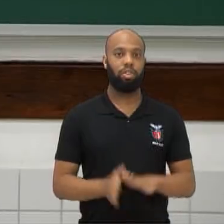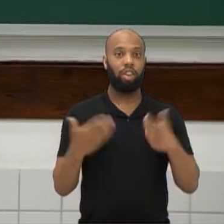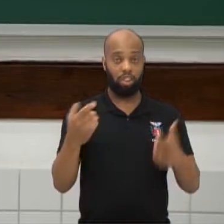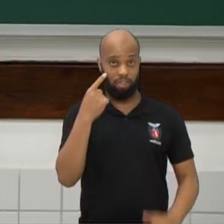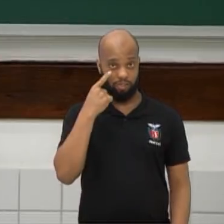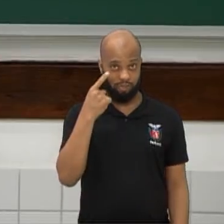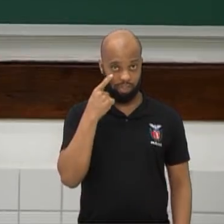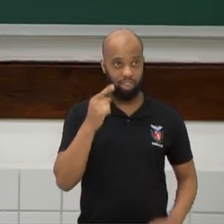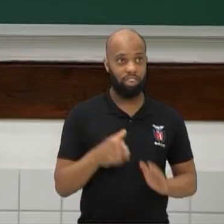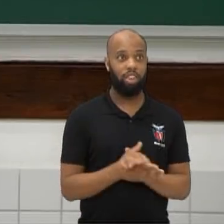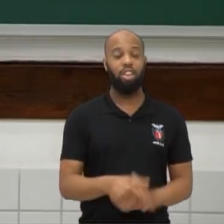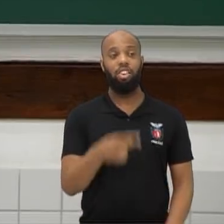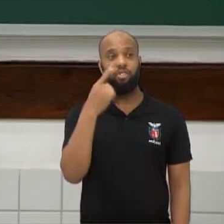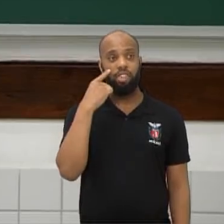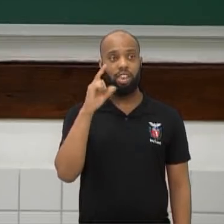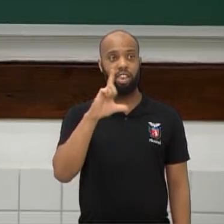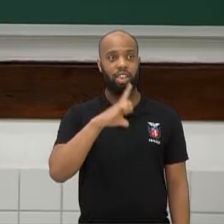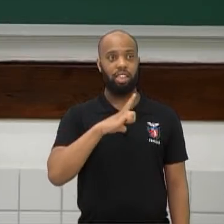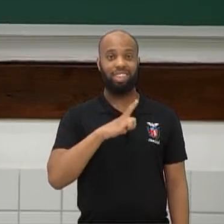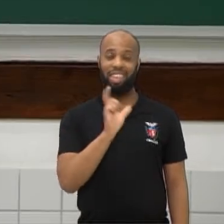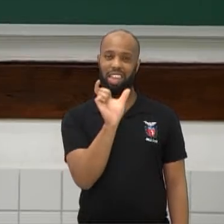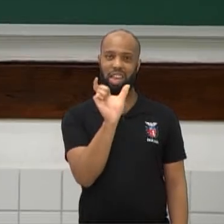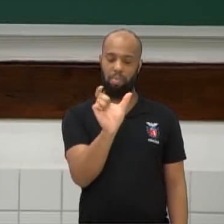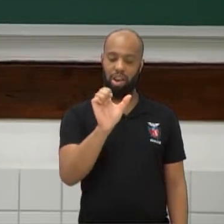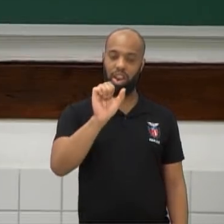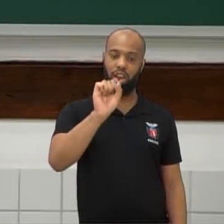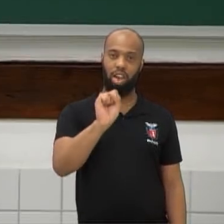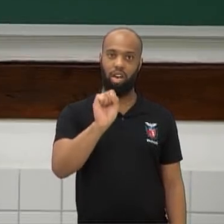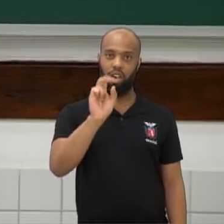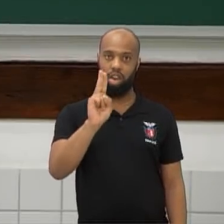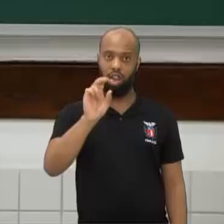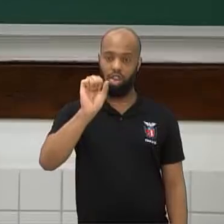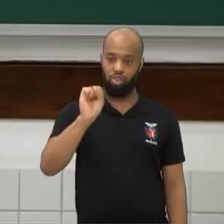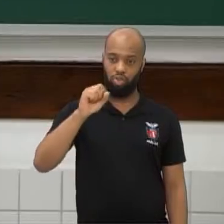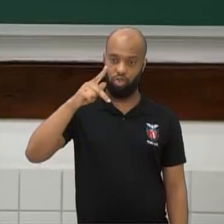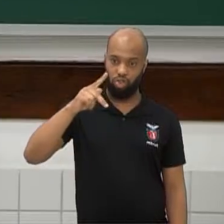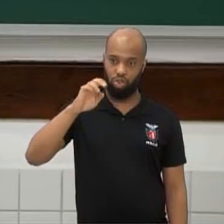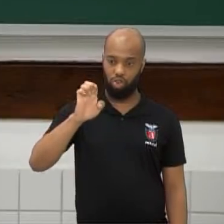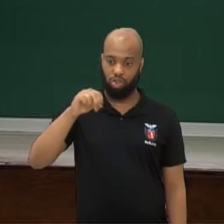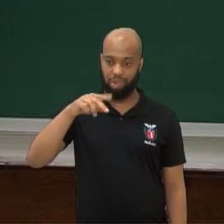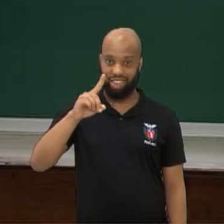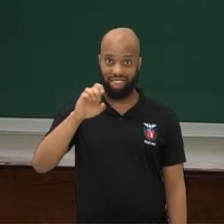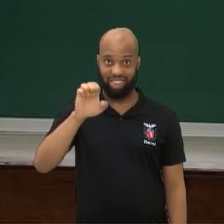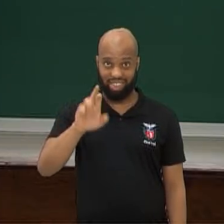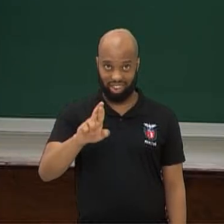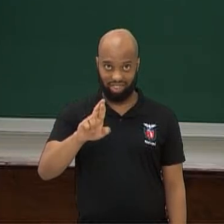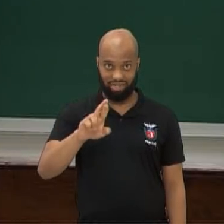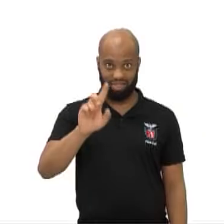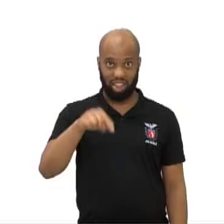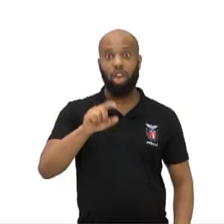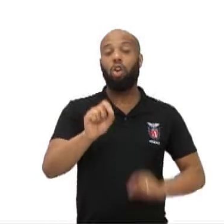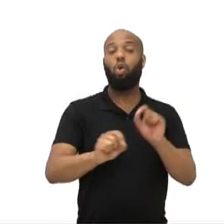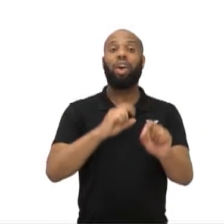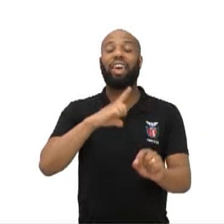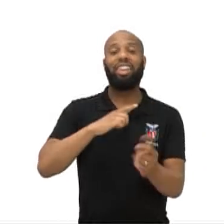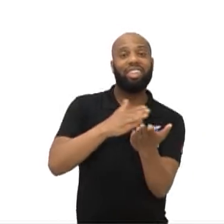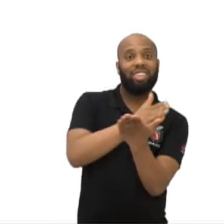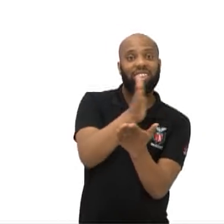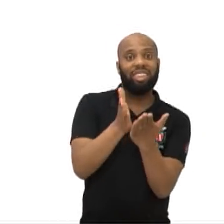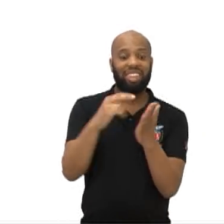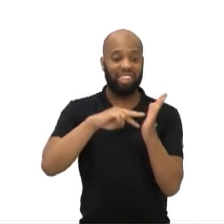Então, olha lá, pessoal, vejam lá. Então, quem considerou que o uso do verbo suspender, no sentido